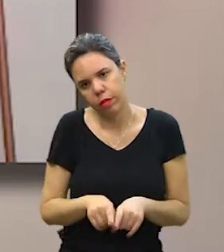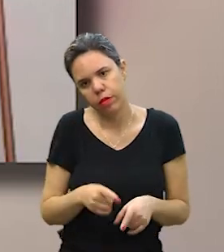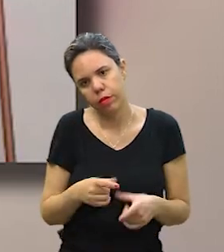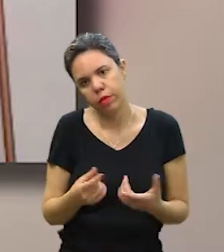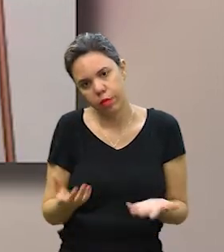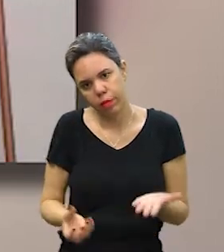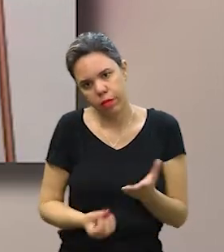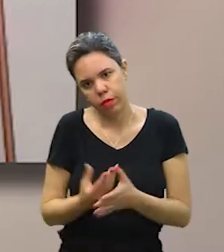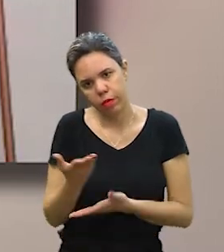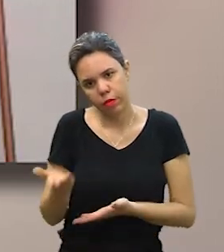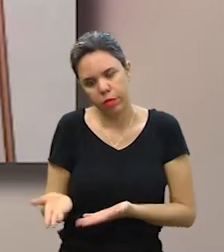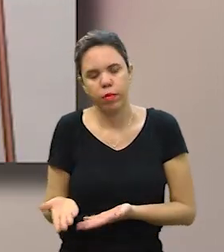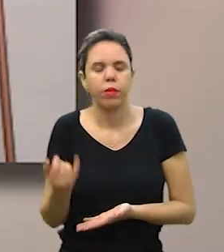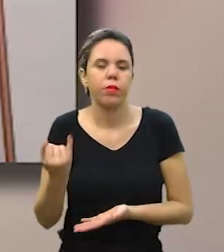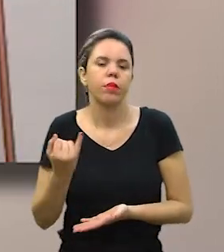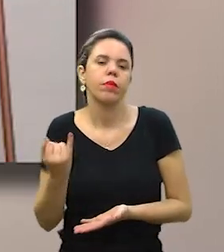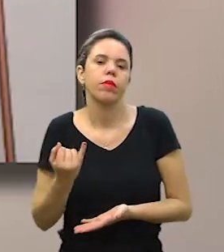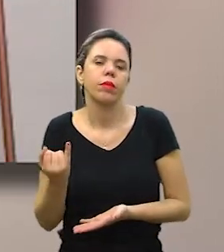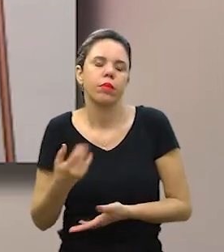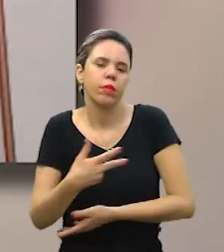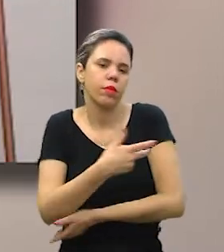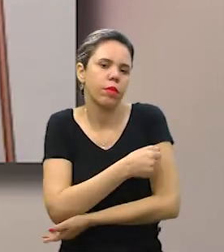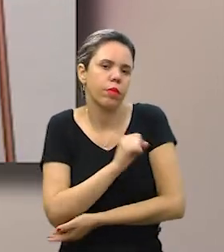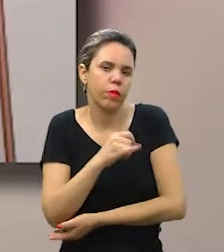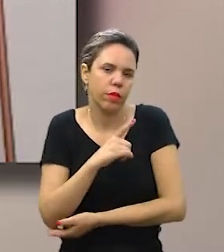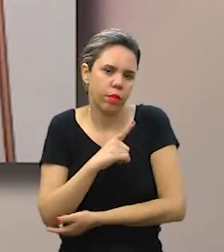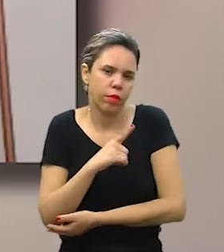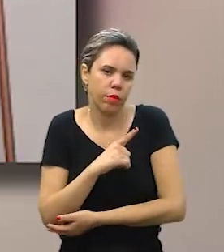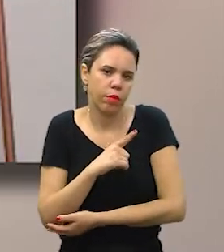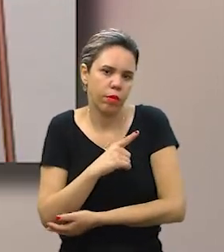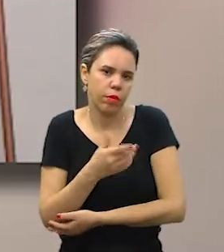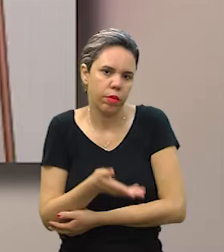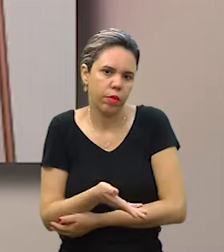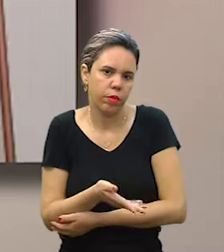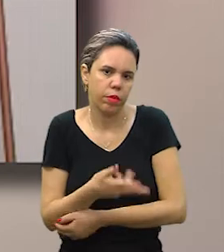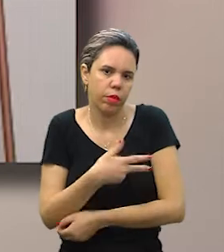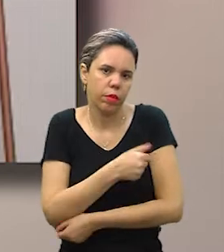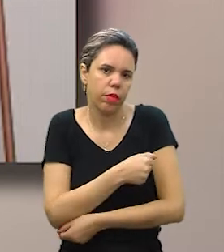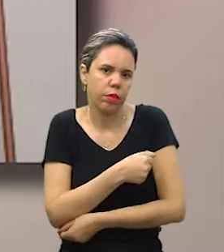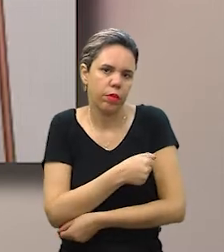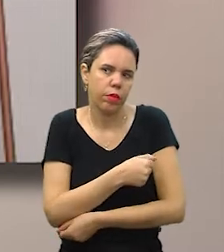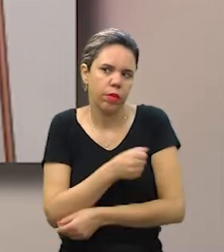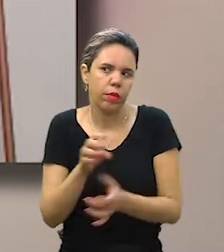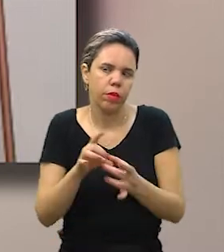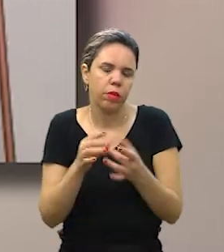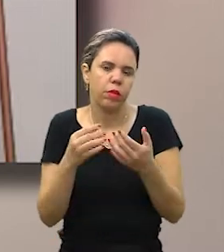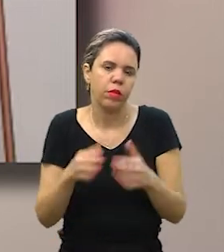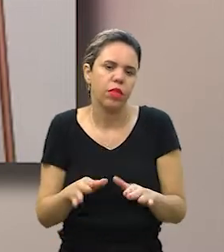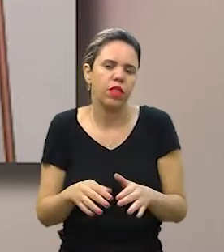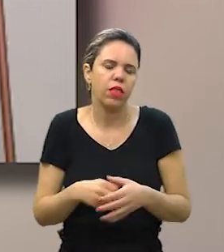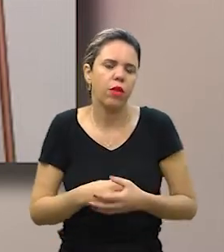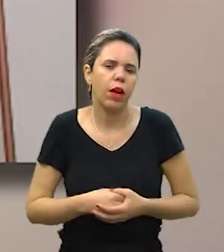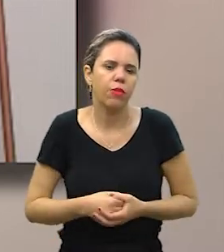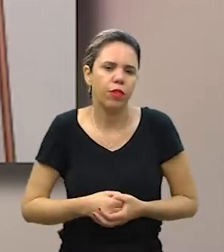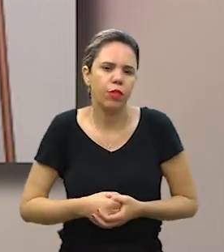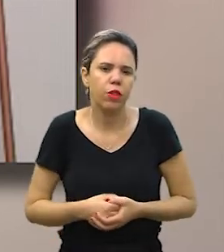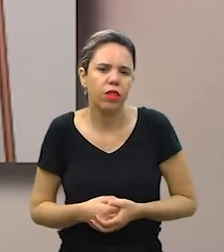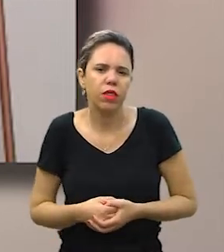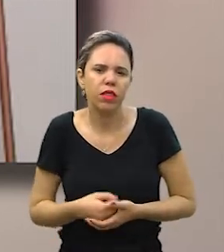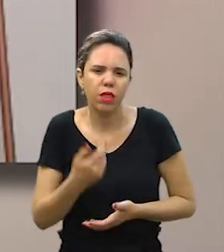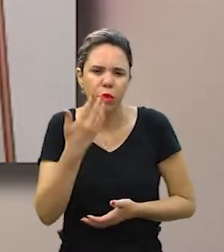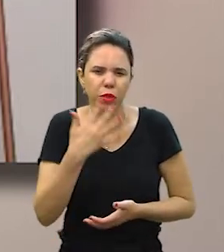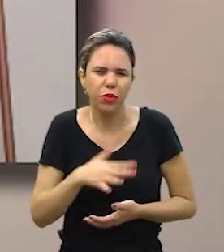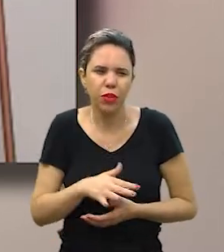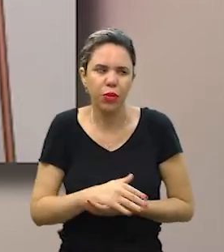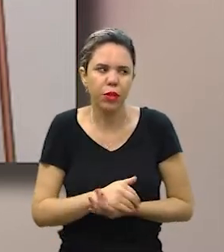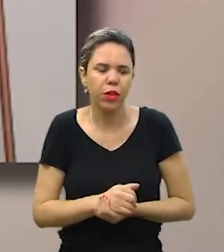estão aí, né? E a importância da vacina, se nós temos a vacina disponível para as nossas